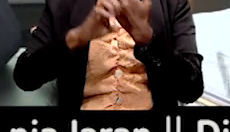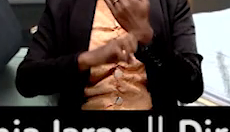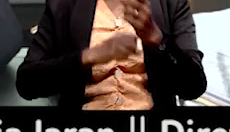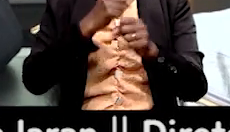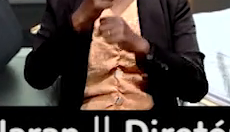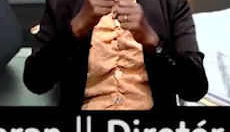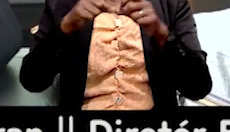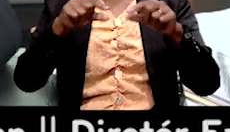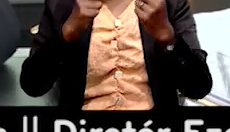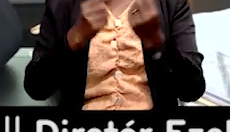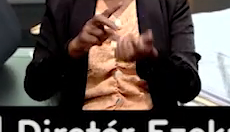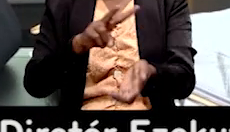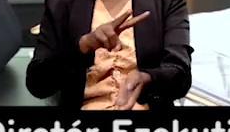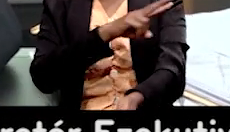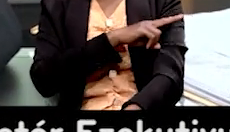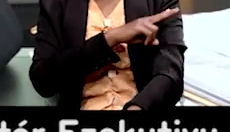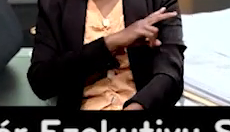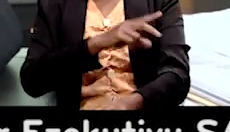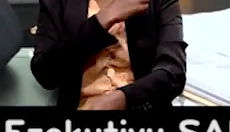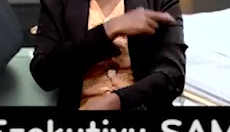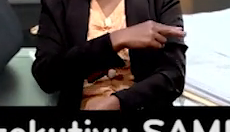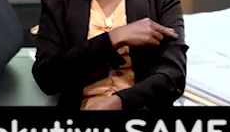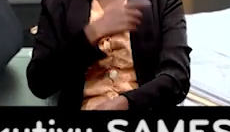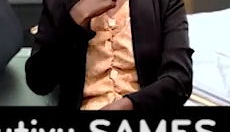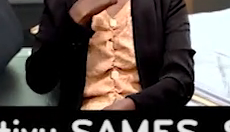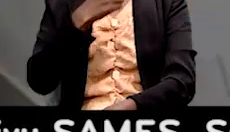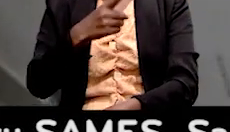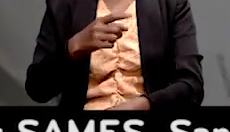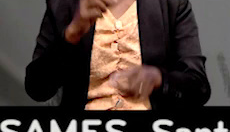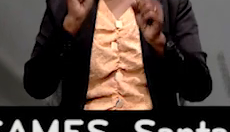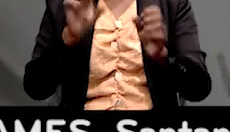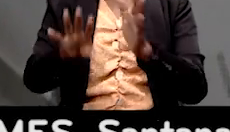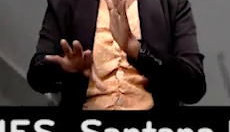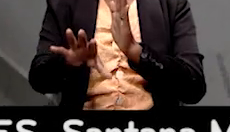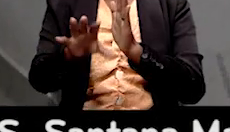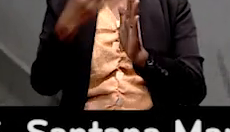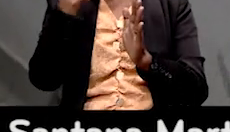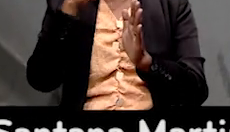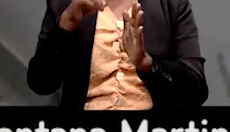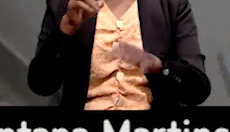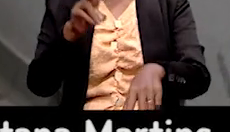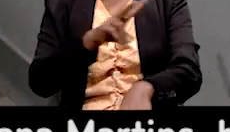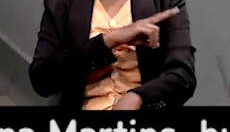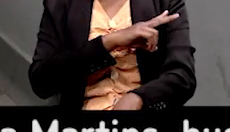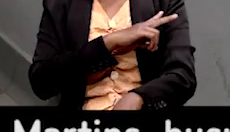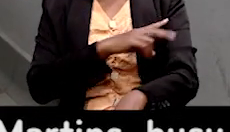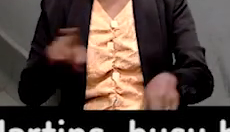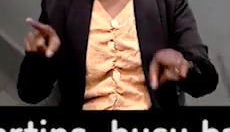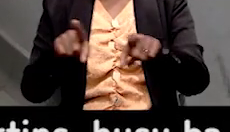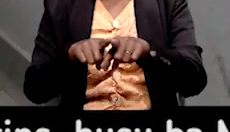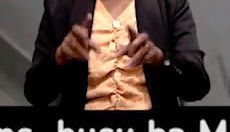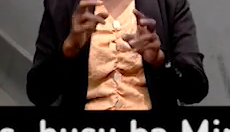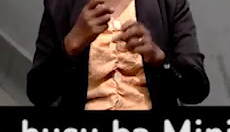equipa vacina Hospital Nacional Guirio Valadares, identifica vacina vial balun husi box tolu maksaiona